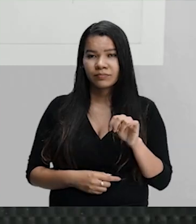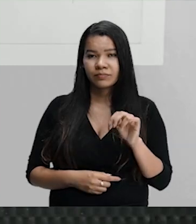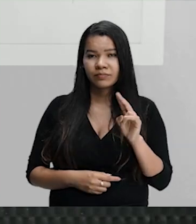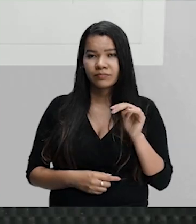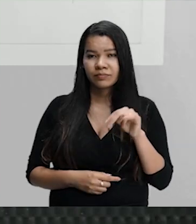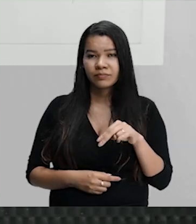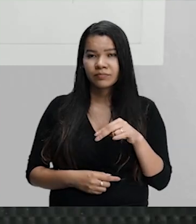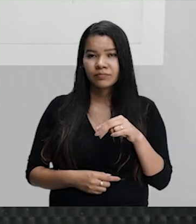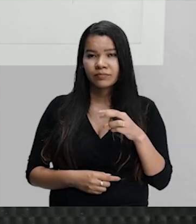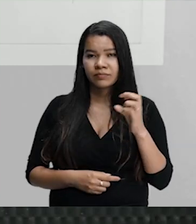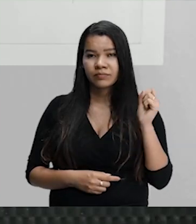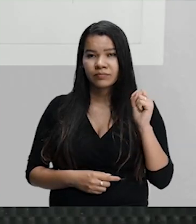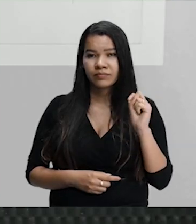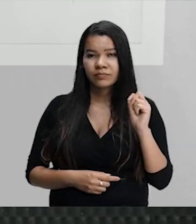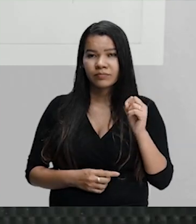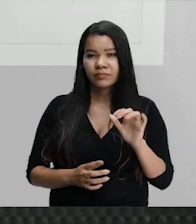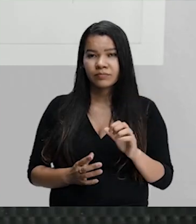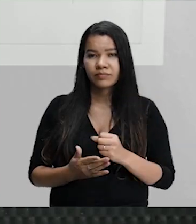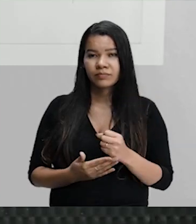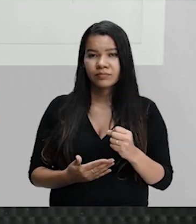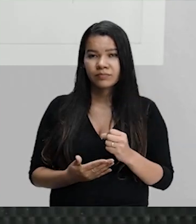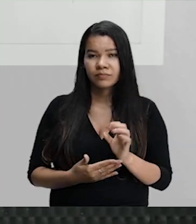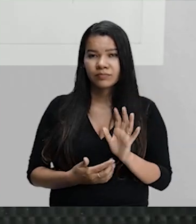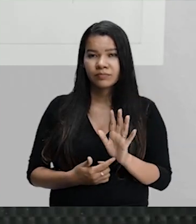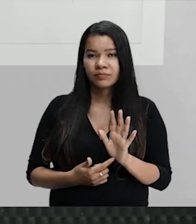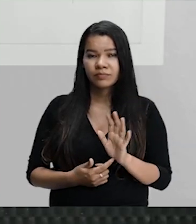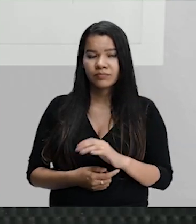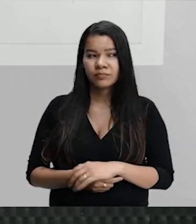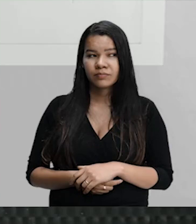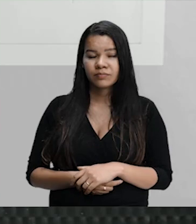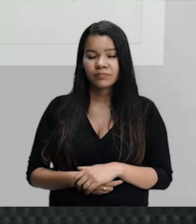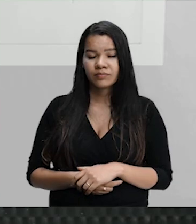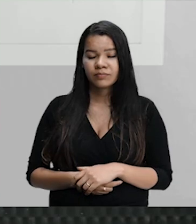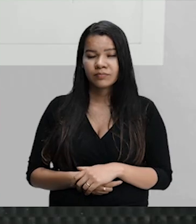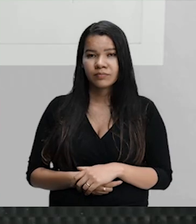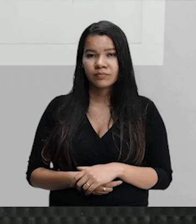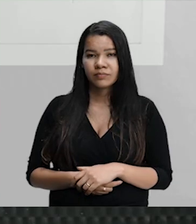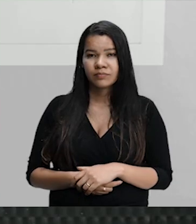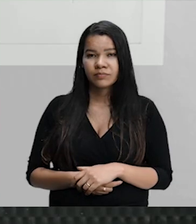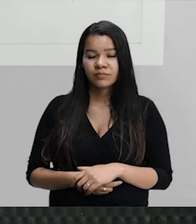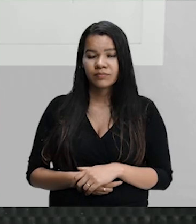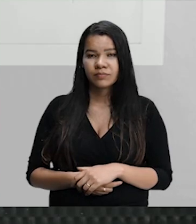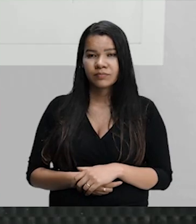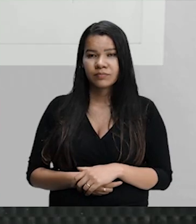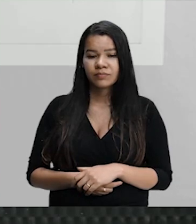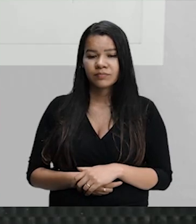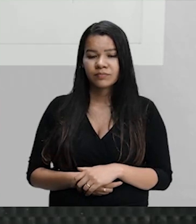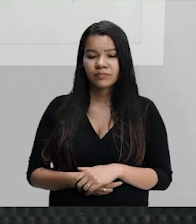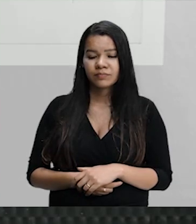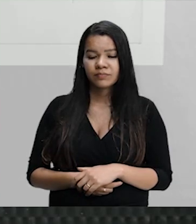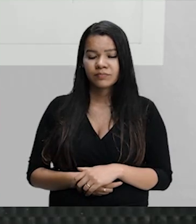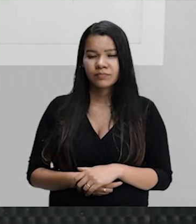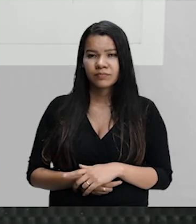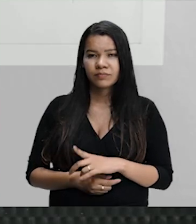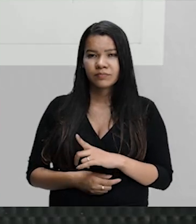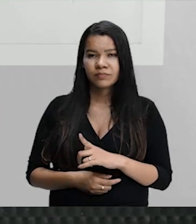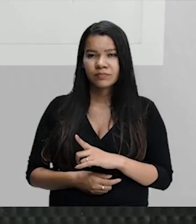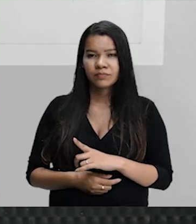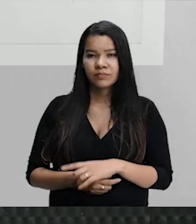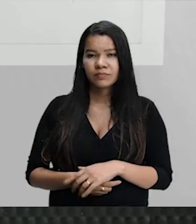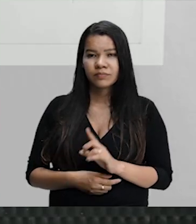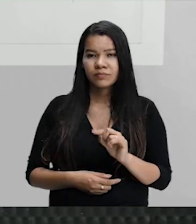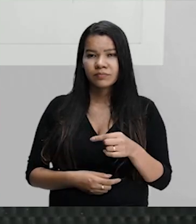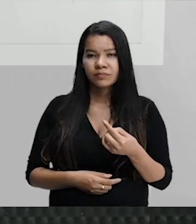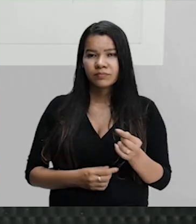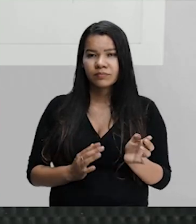8. Então, vai estar basicamente aqui, hipoteticamente falando, né? Então, vou ter aqui outro